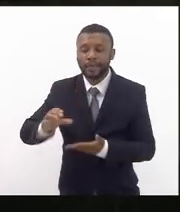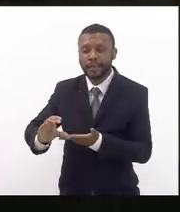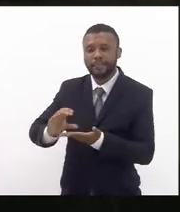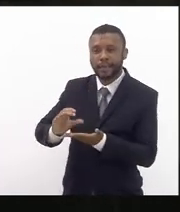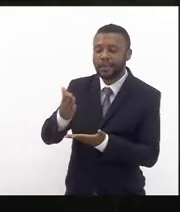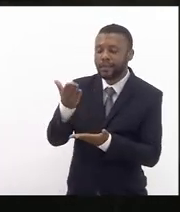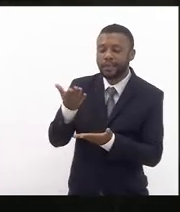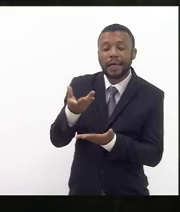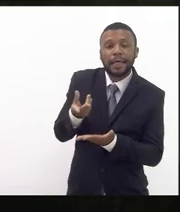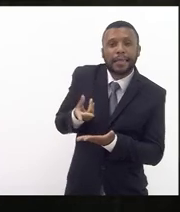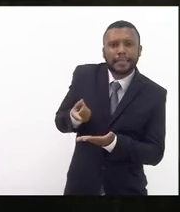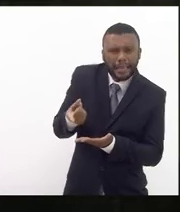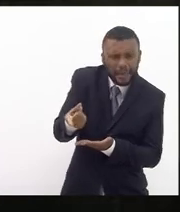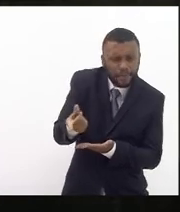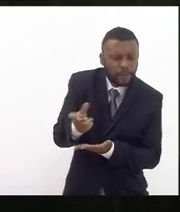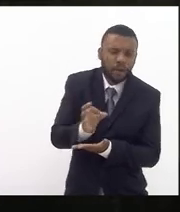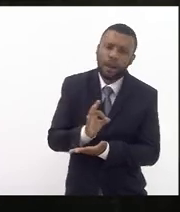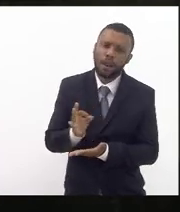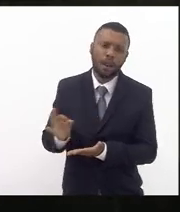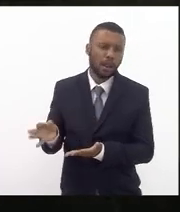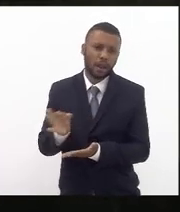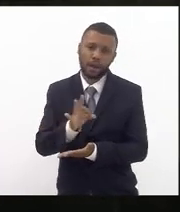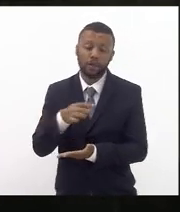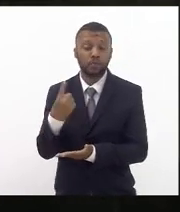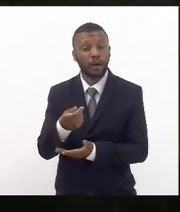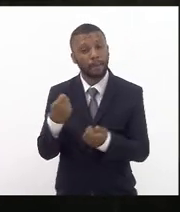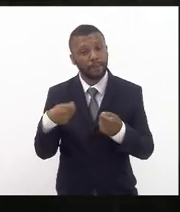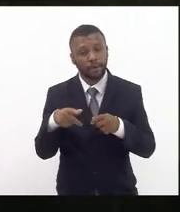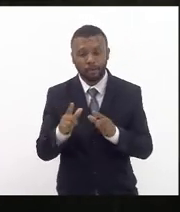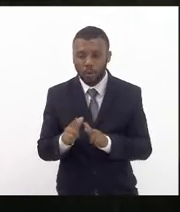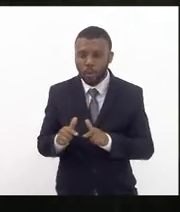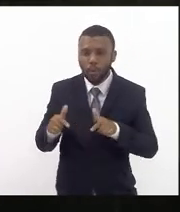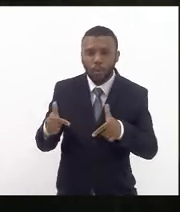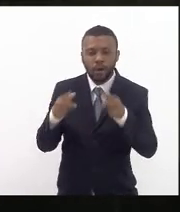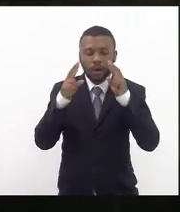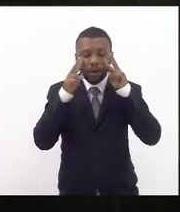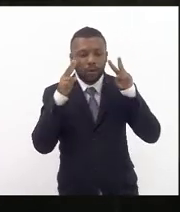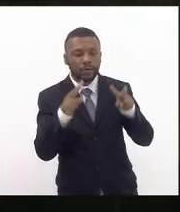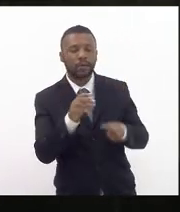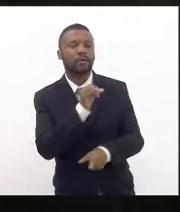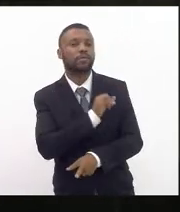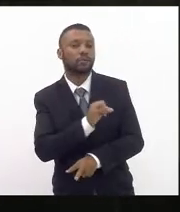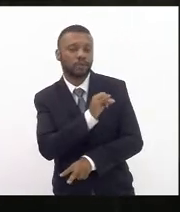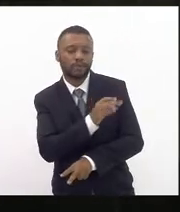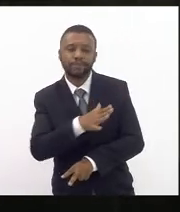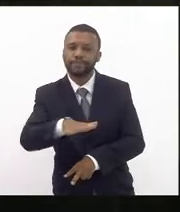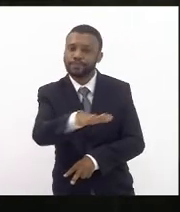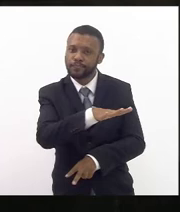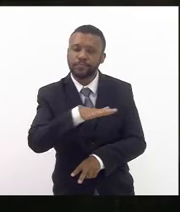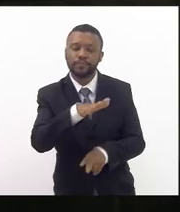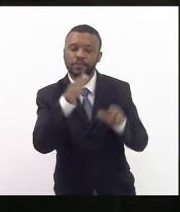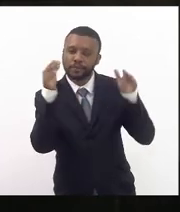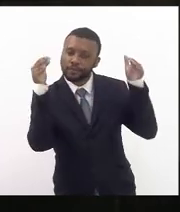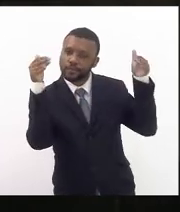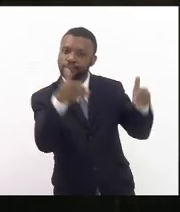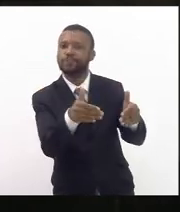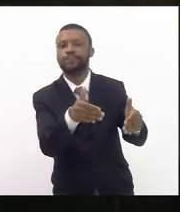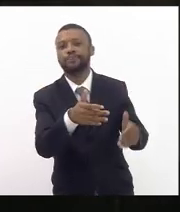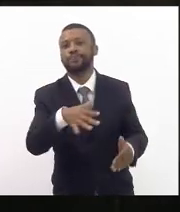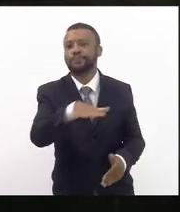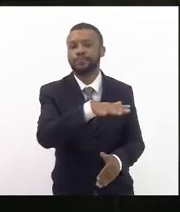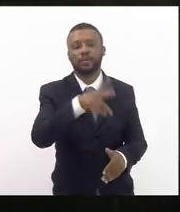para sempre, e a gente precisa fazer e reconhecer o Rio de Janeiro na sua especificidade